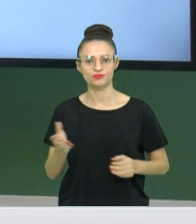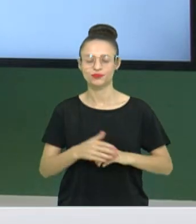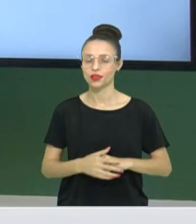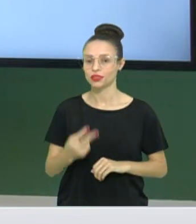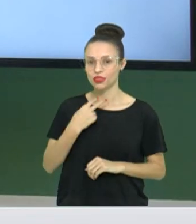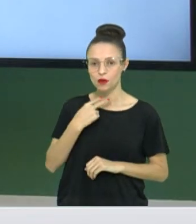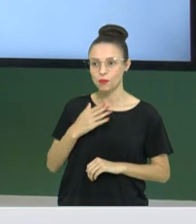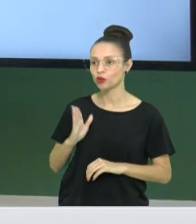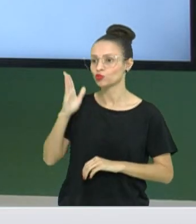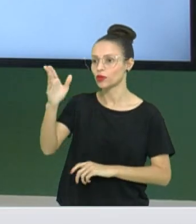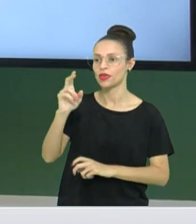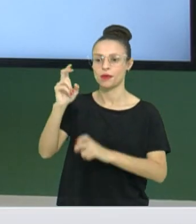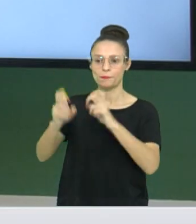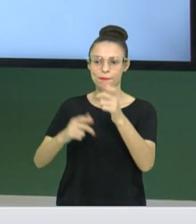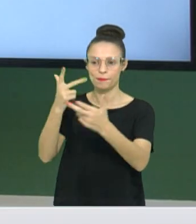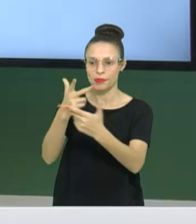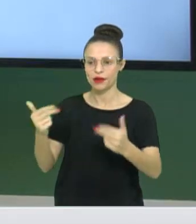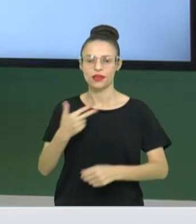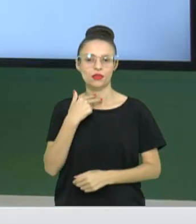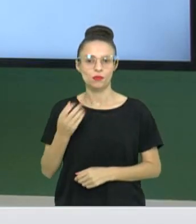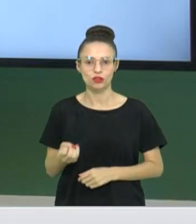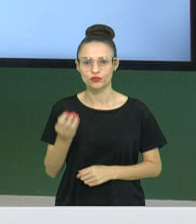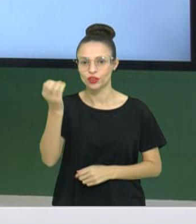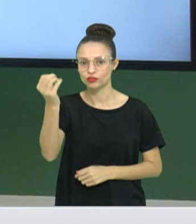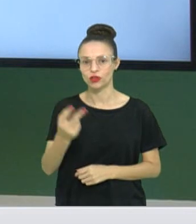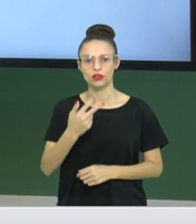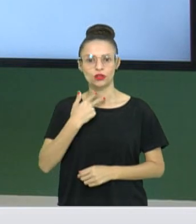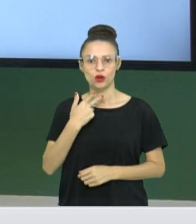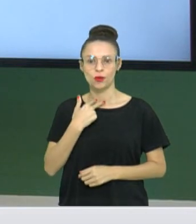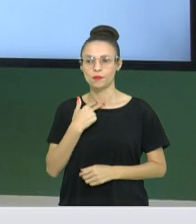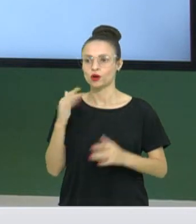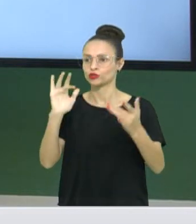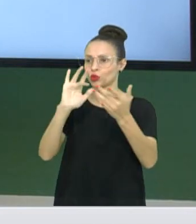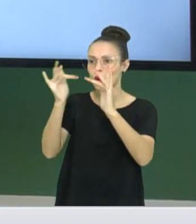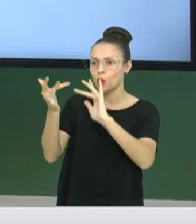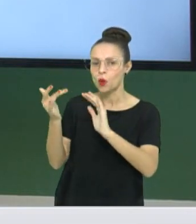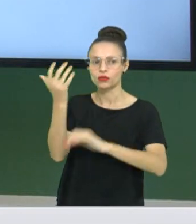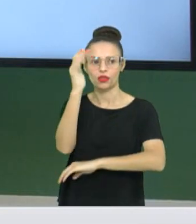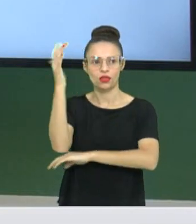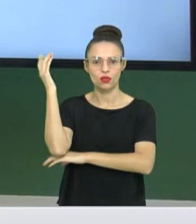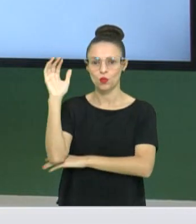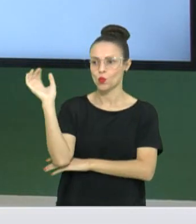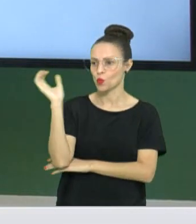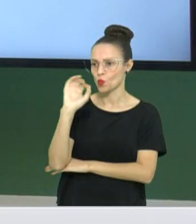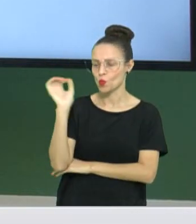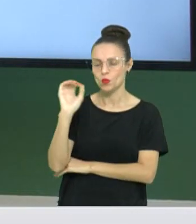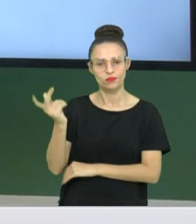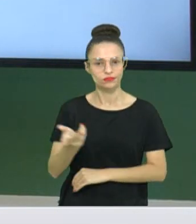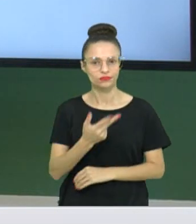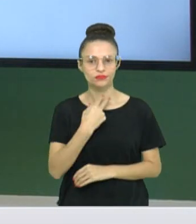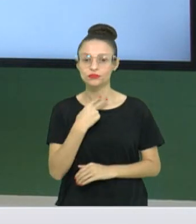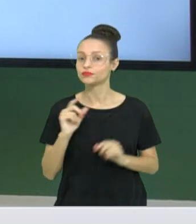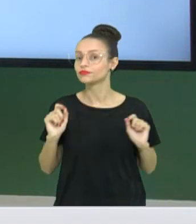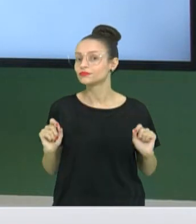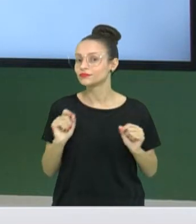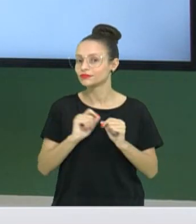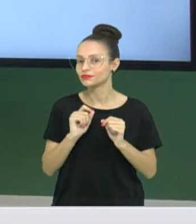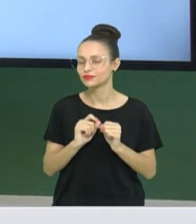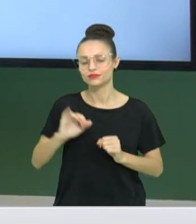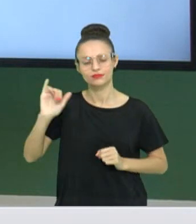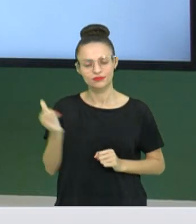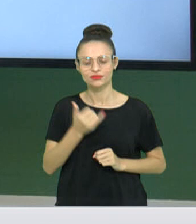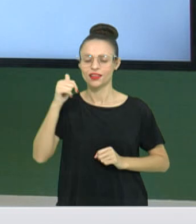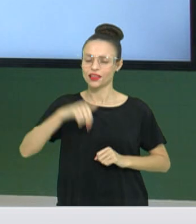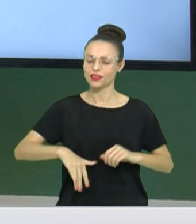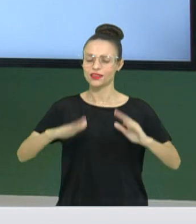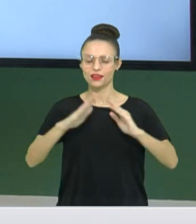posso ir a parques, se eu não posso viajar, se eu não posso estar em contato com a natureza, o que eu vou fazer? Vou trazer